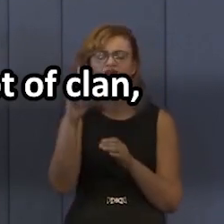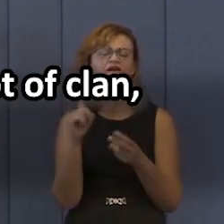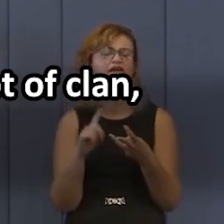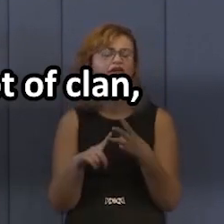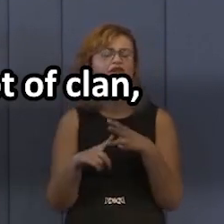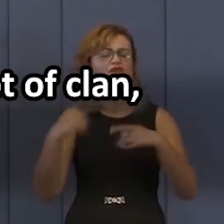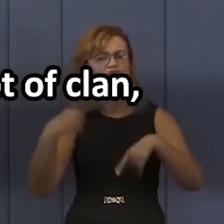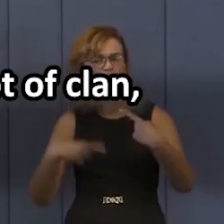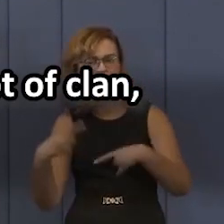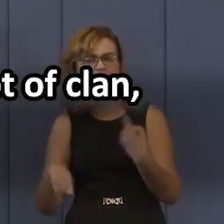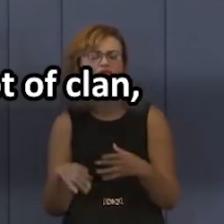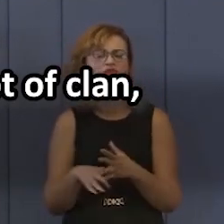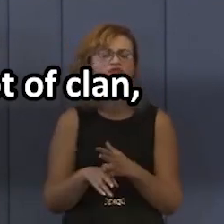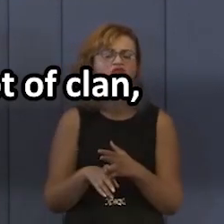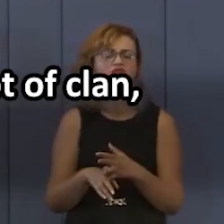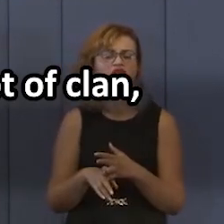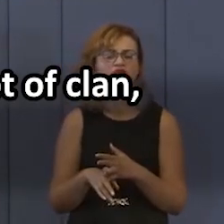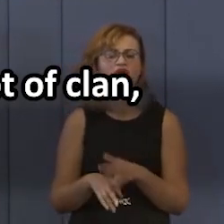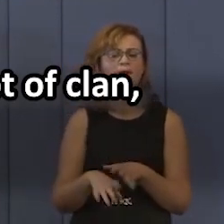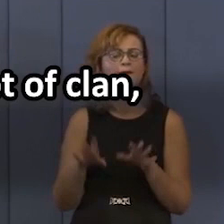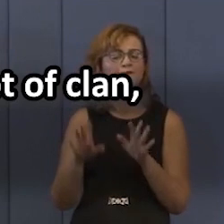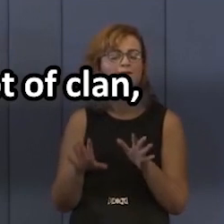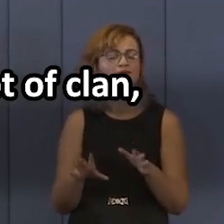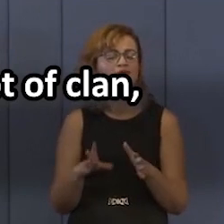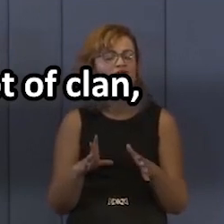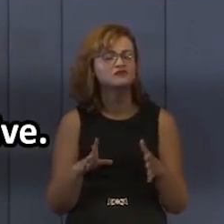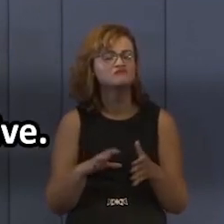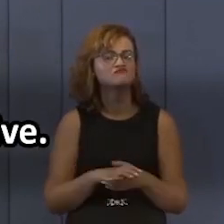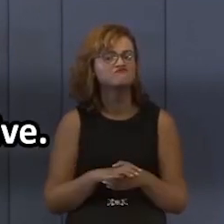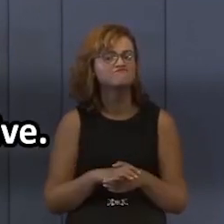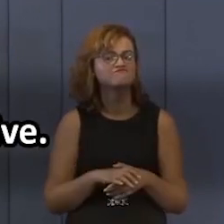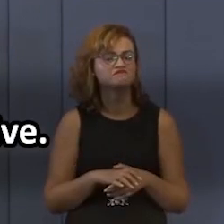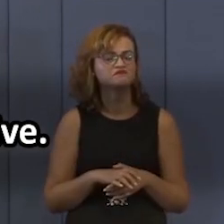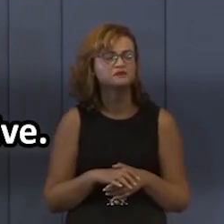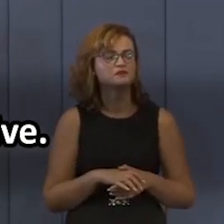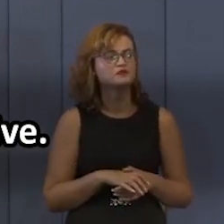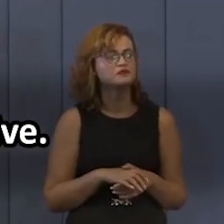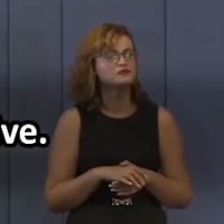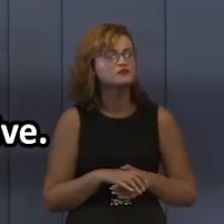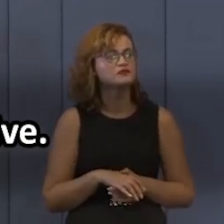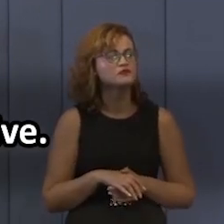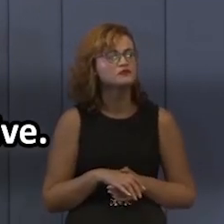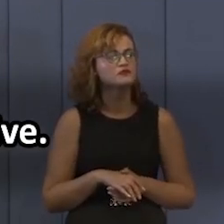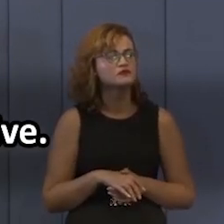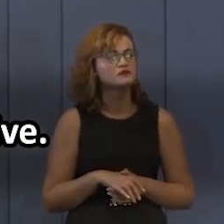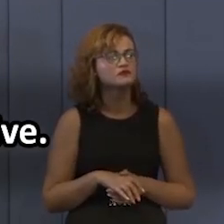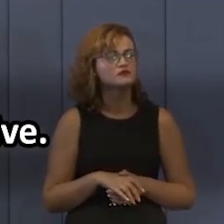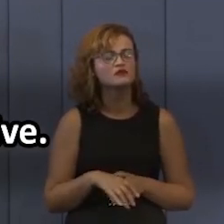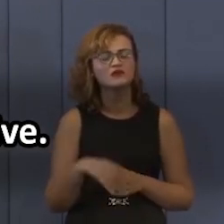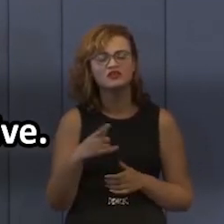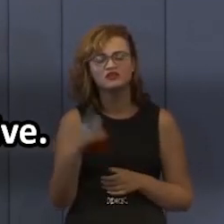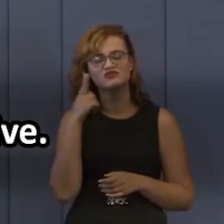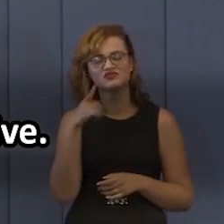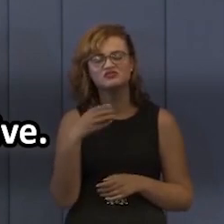clã, a questão dos núcleos, e etc., as discussões, em Miguelin, mais do que no Grande Sertão Veredas,